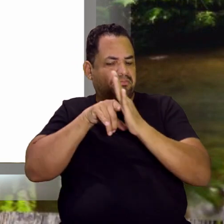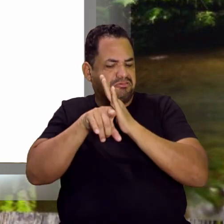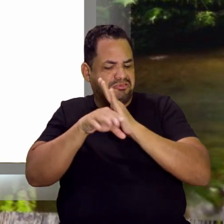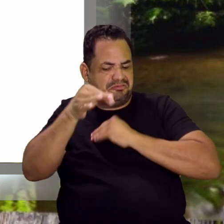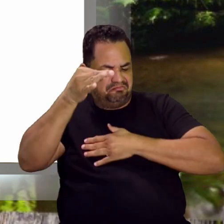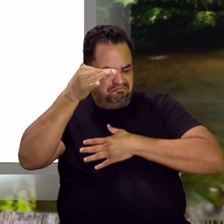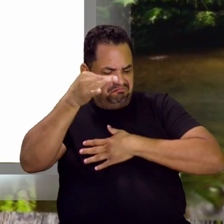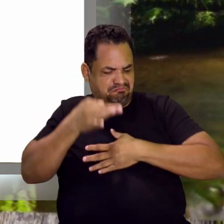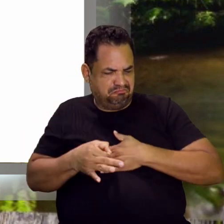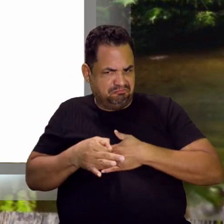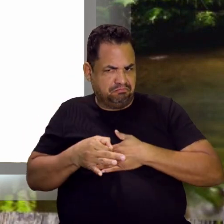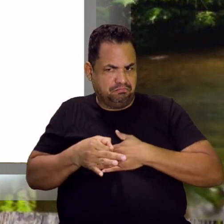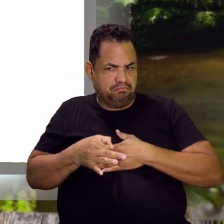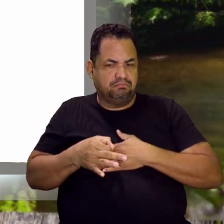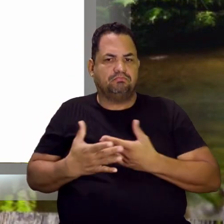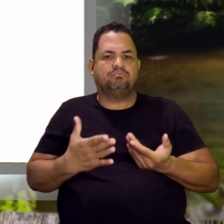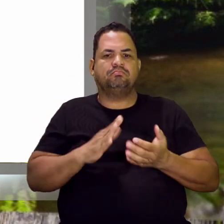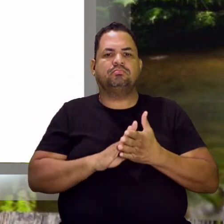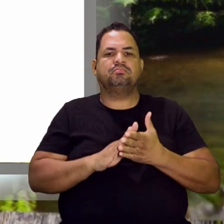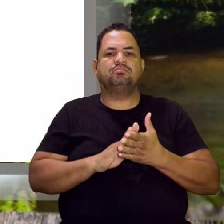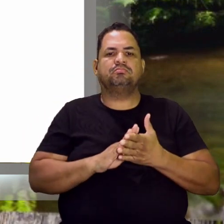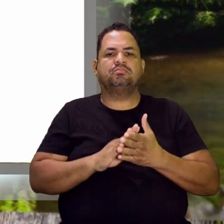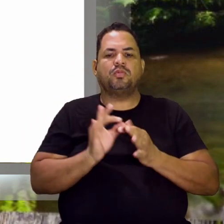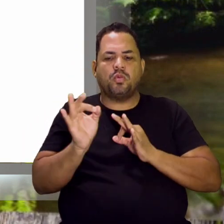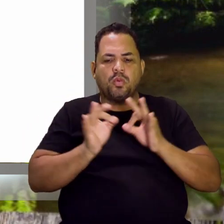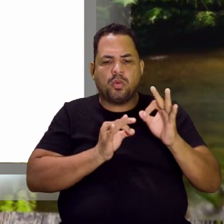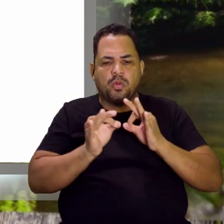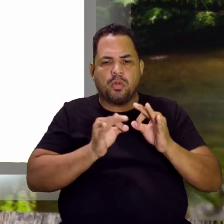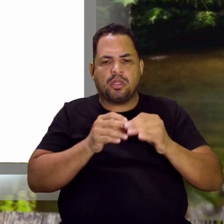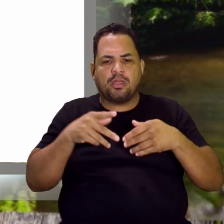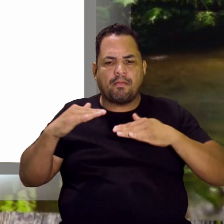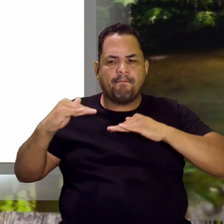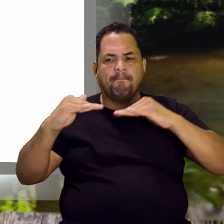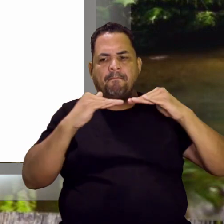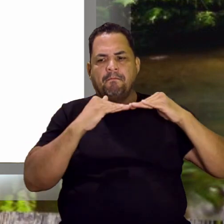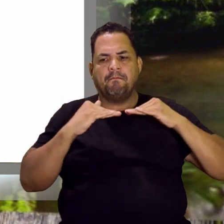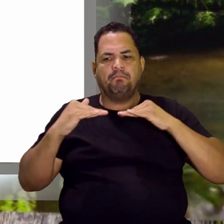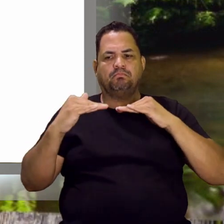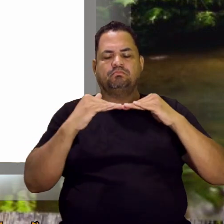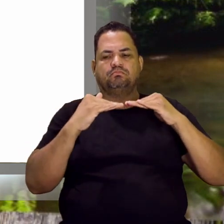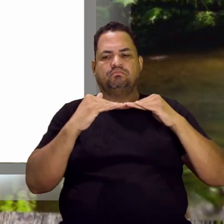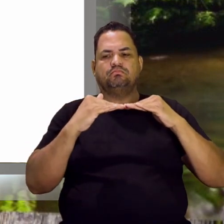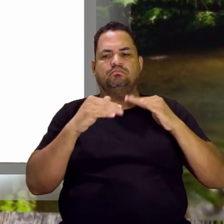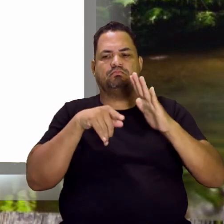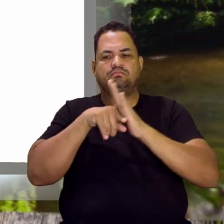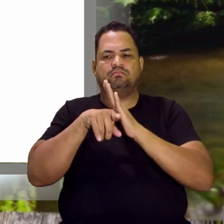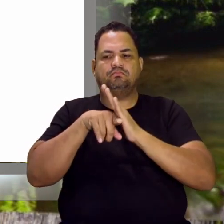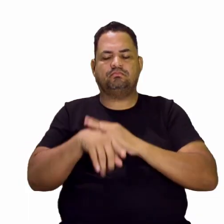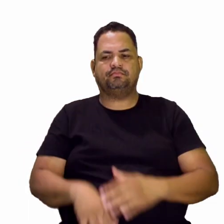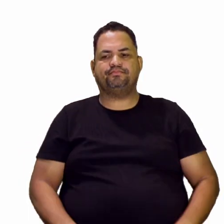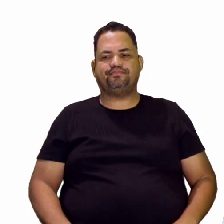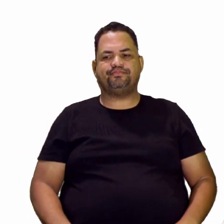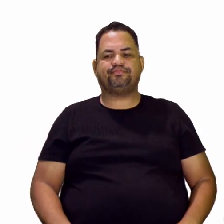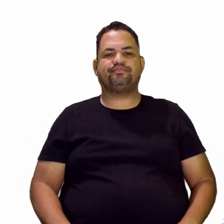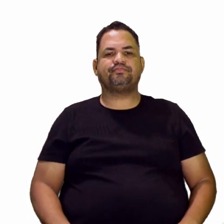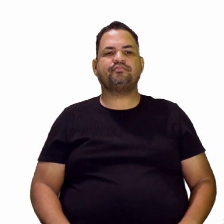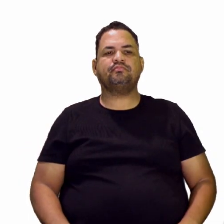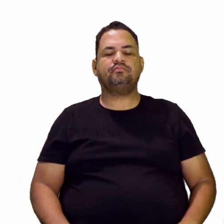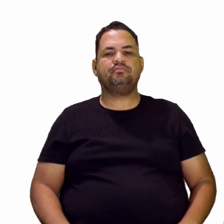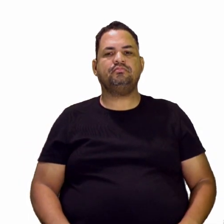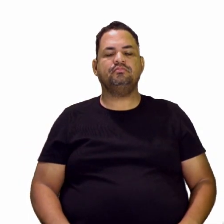né? Eu segui o padrão de uma pesquisa, tá bom? Então essas etapas aí, jogando na tela de volta,